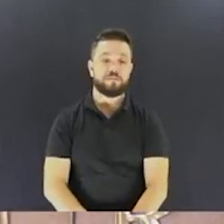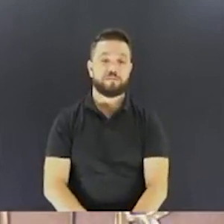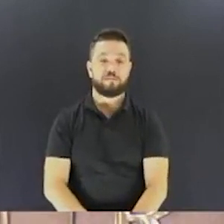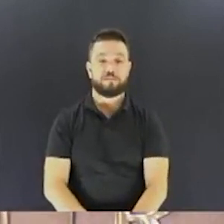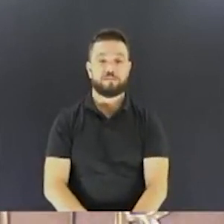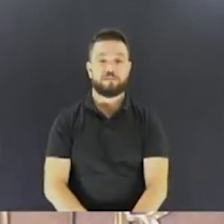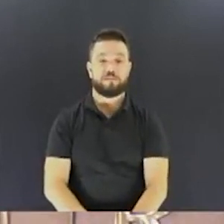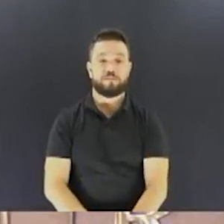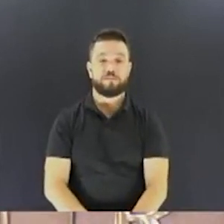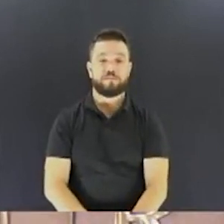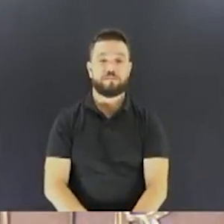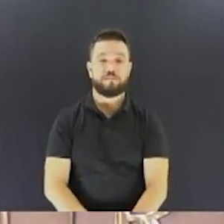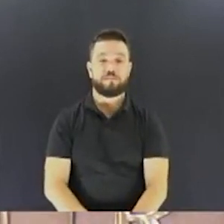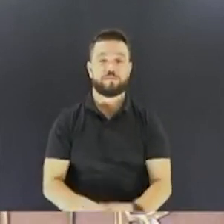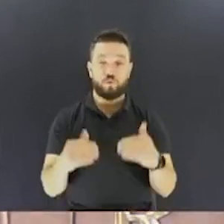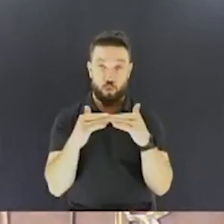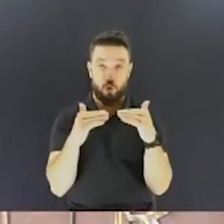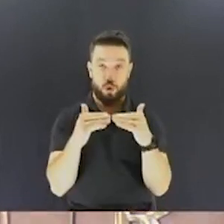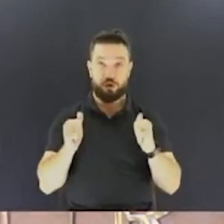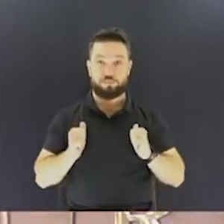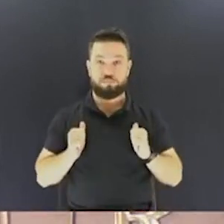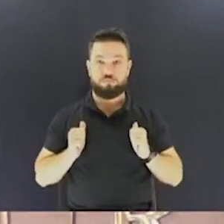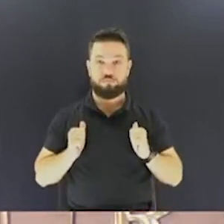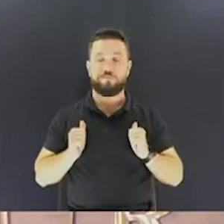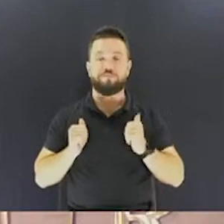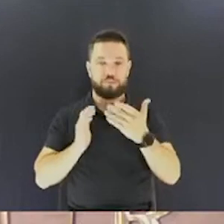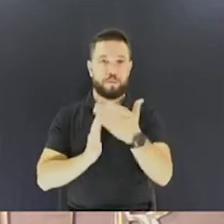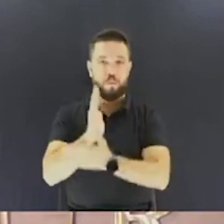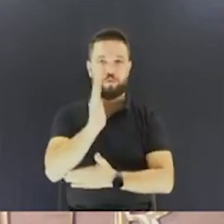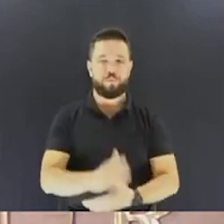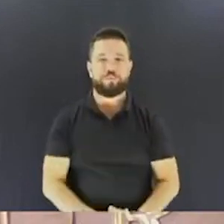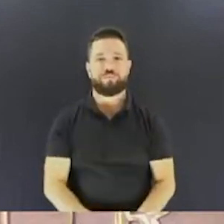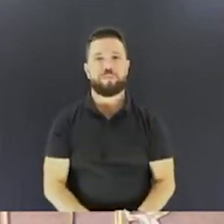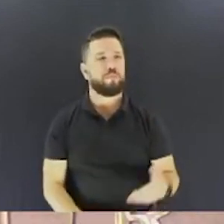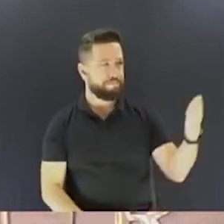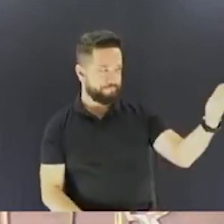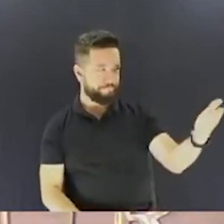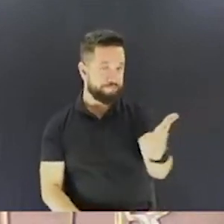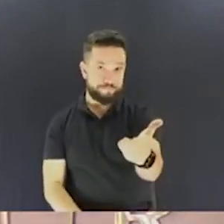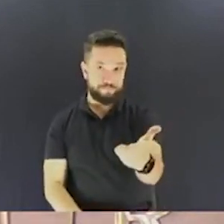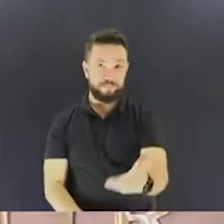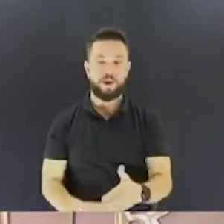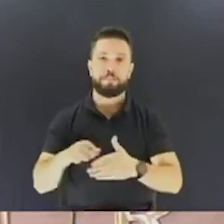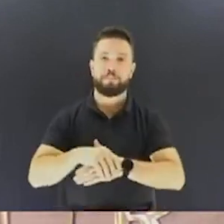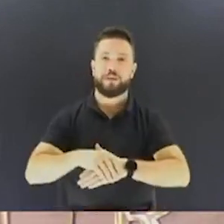permaneçam como se encontram. Aprovado, agora sim, com a palavra o autor, vereador Pier